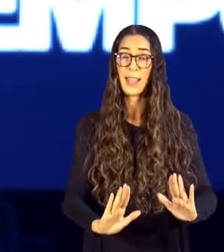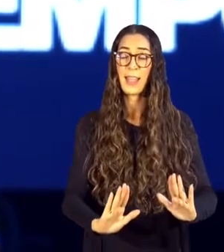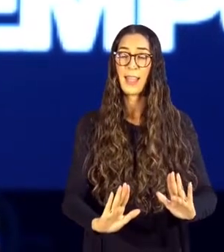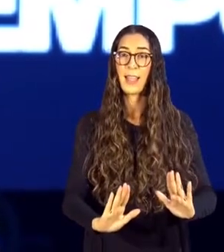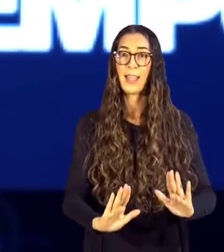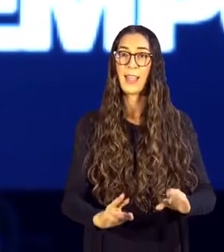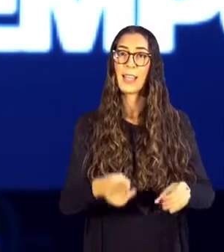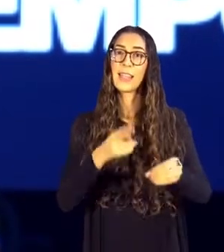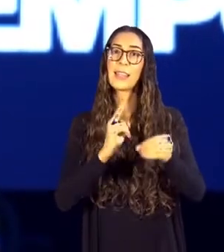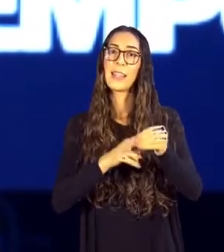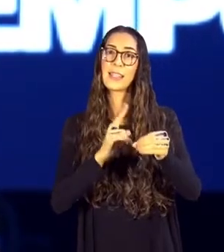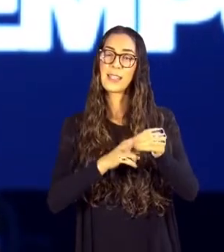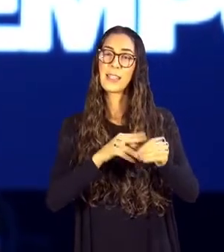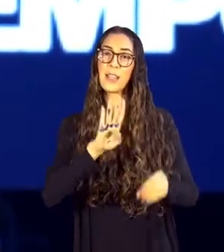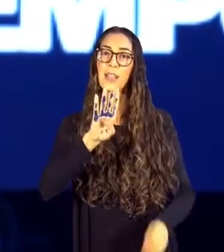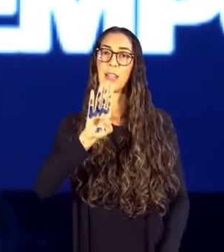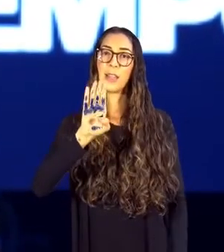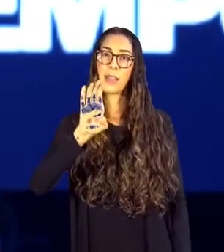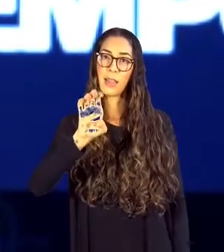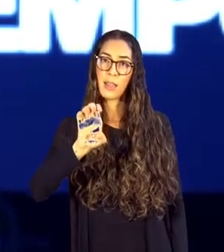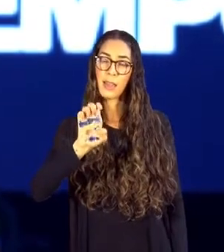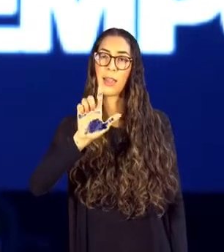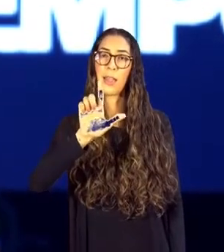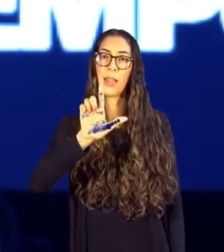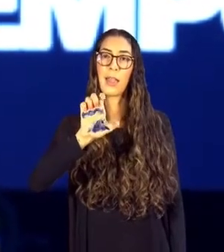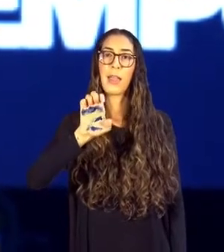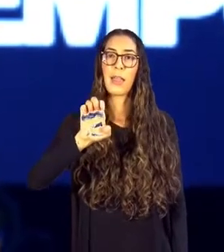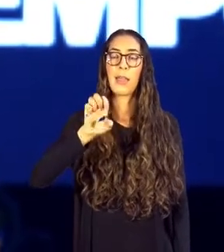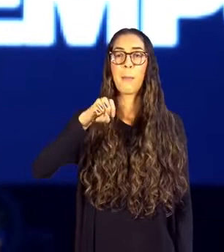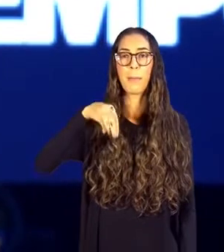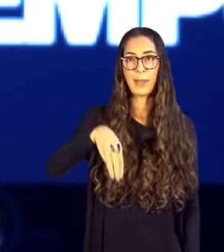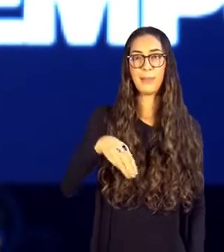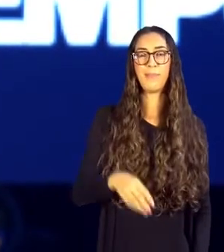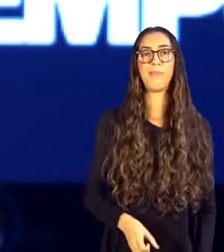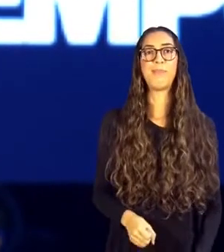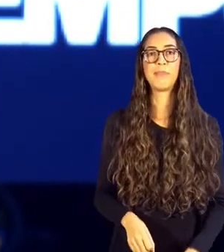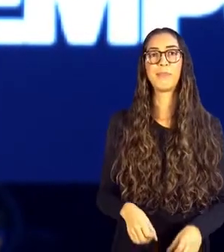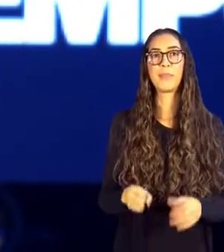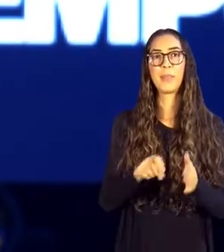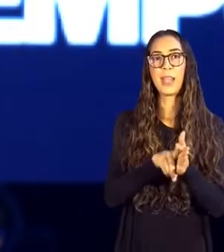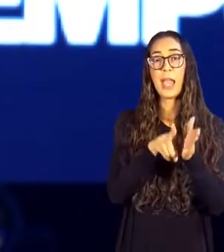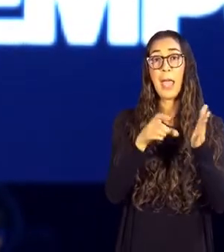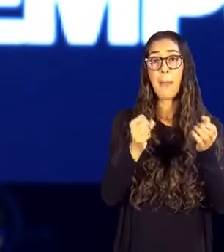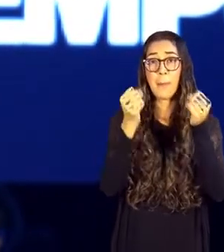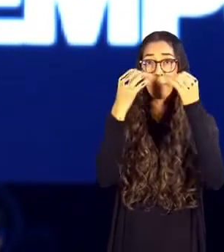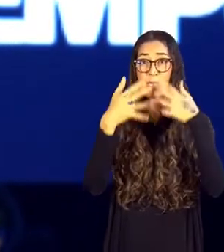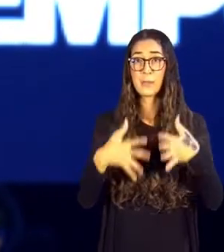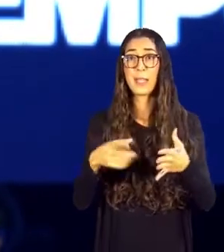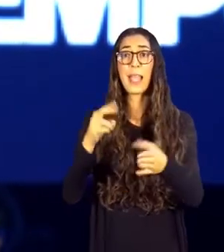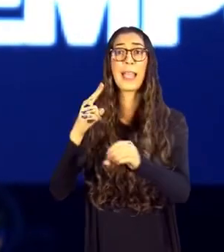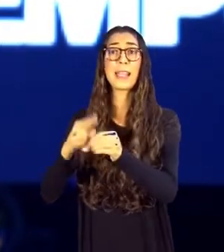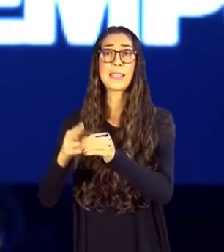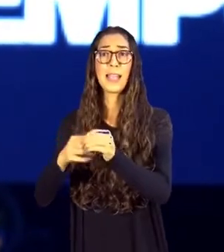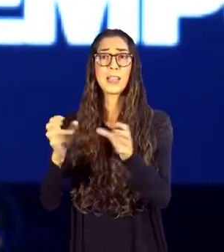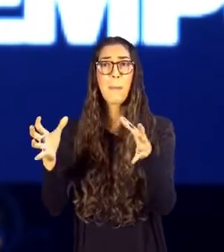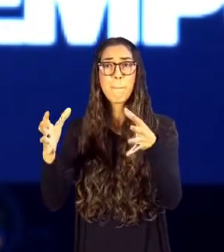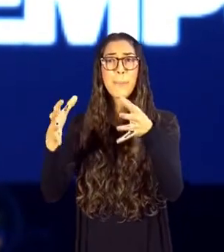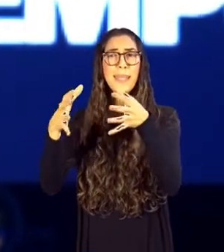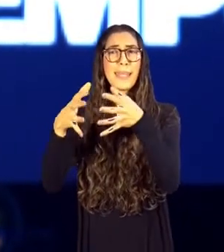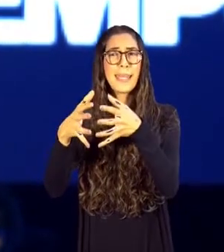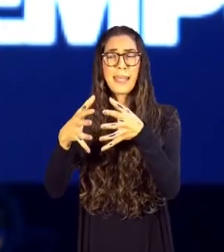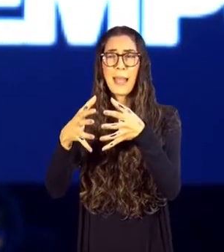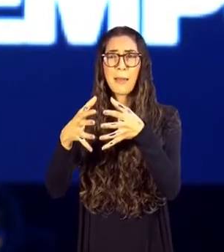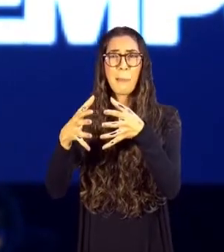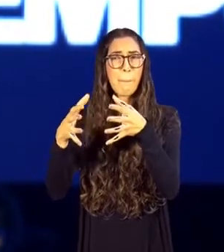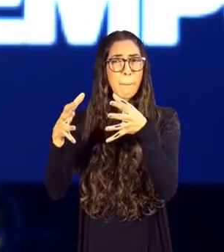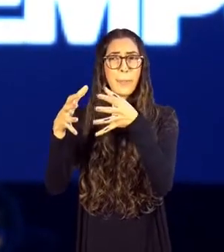confirmou? Ó, mas tu, Belém Efrata, embora sejas pequena entre os clãs de Judá, de ti virá para